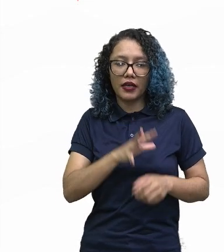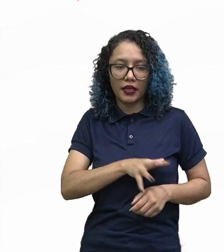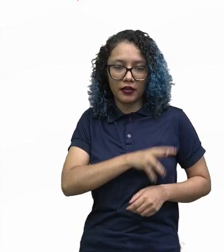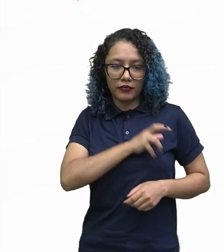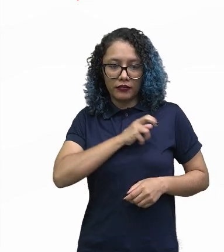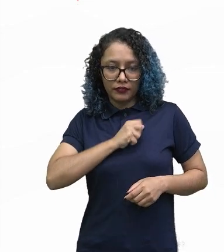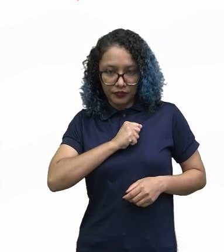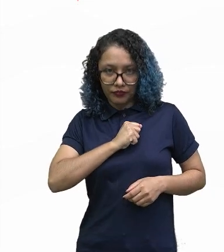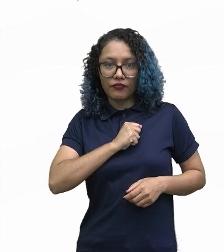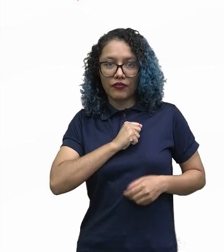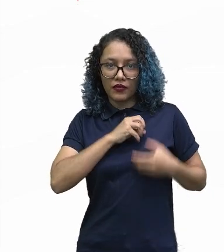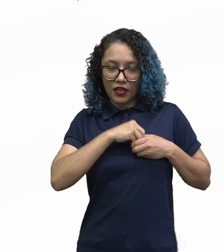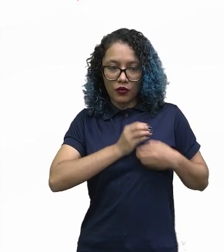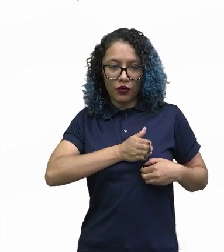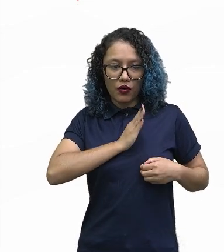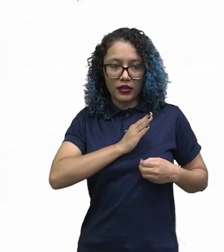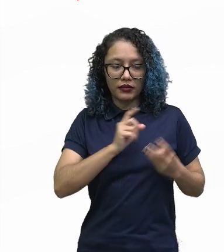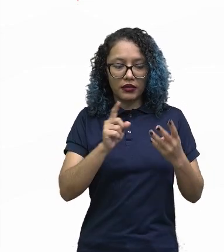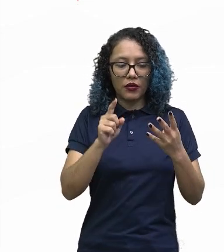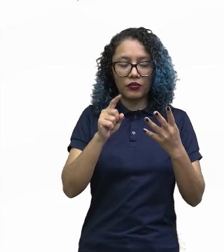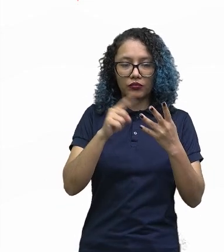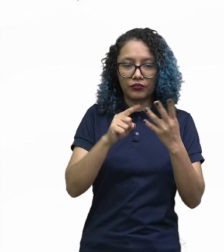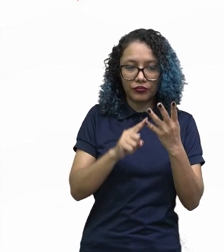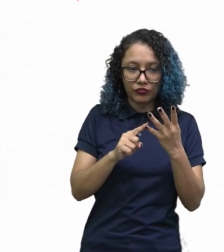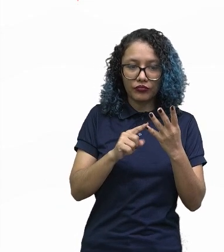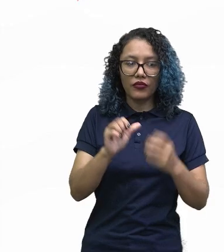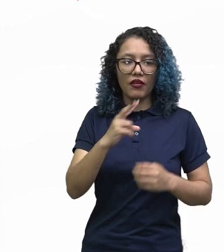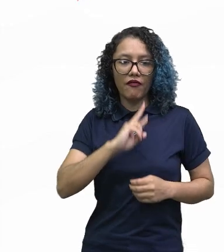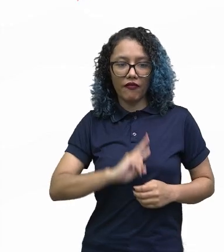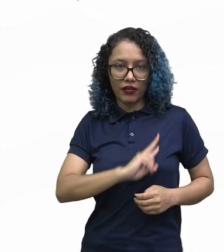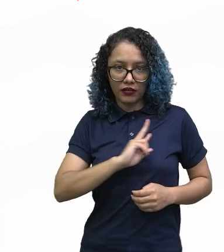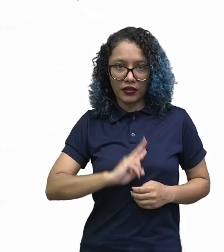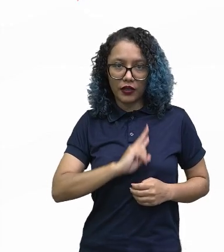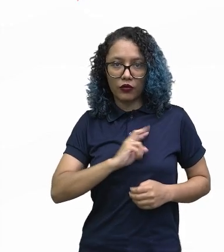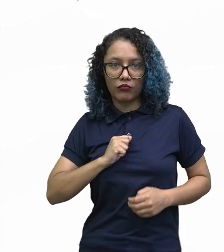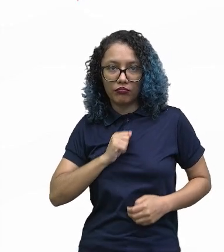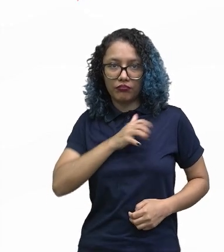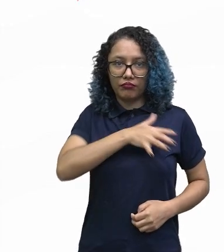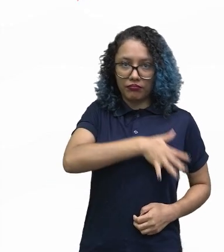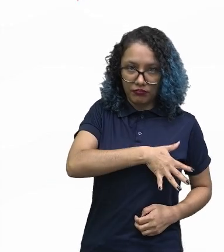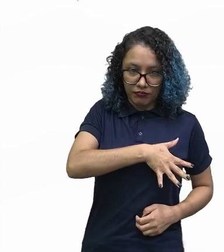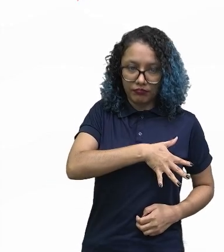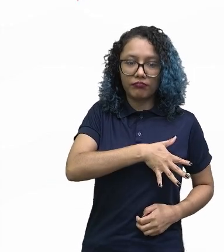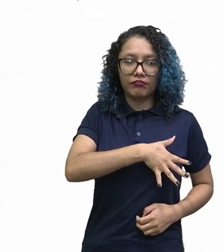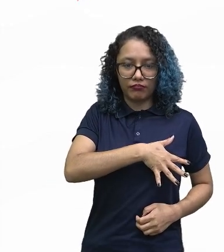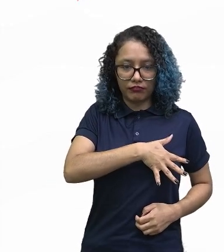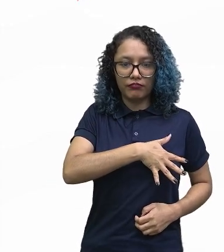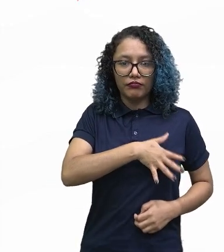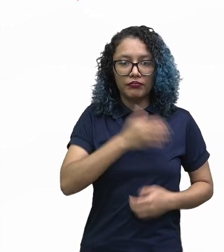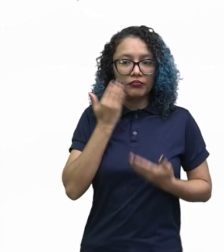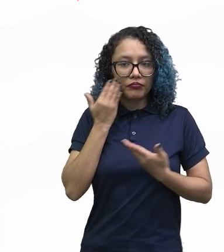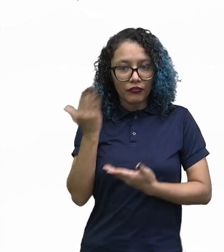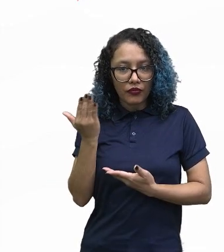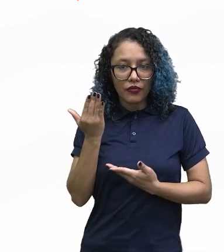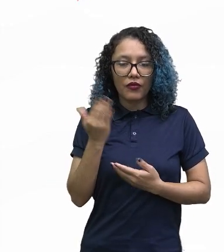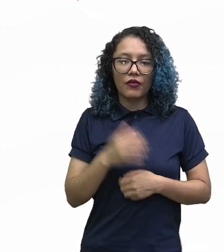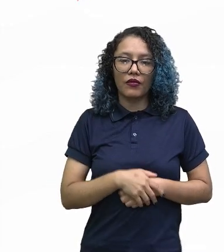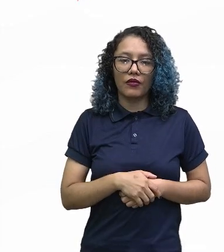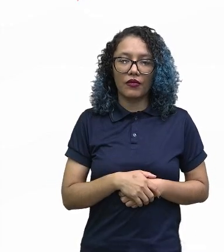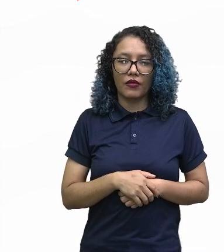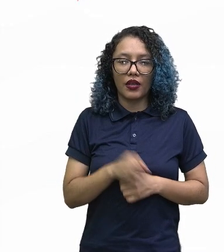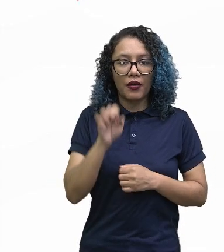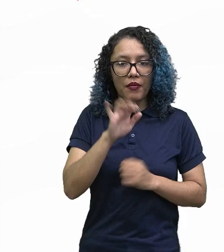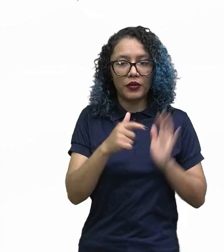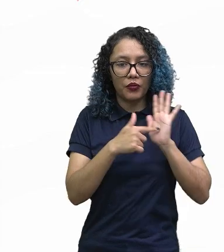2 ventrículos, pelos quais o sangue sai do coração. Então, olha aí, nessa imagem, você consegue observar, né,